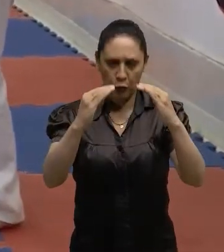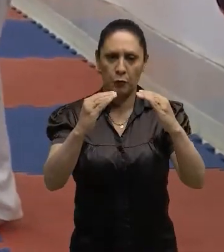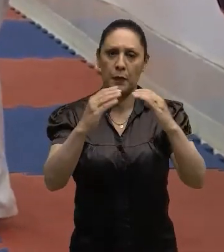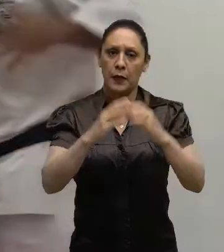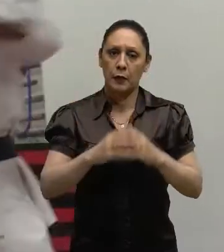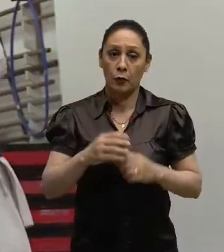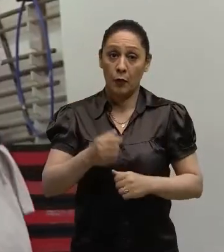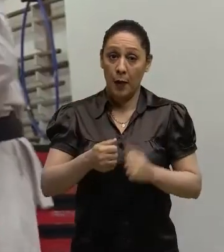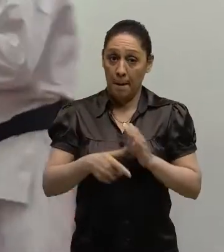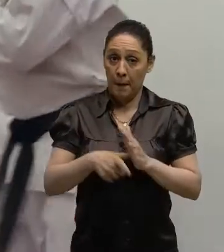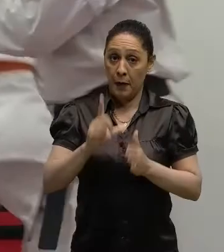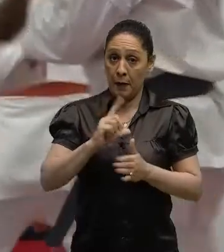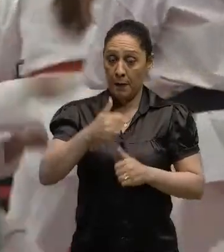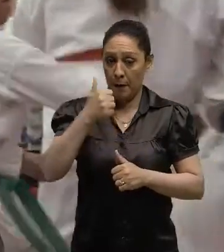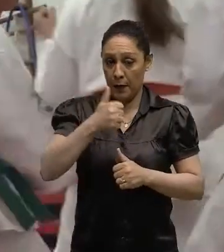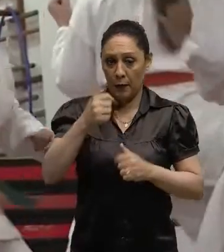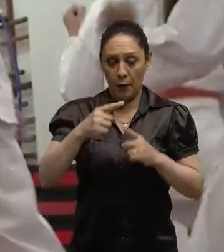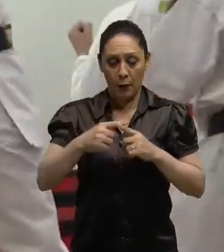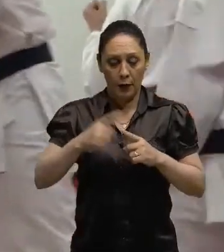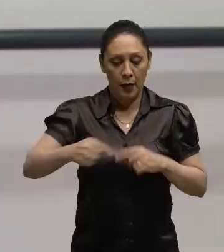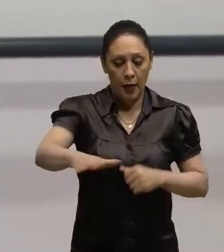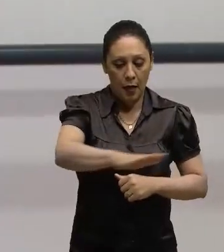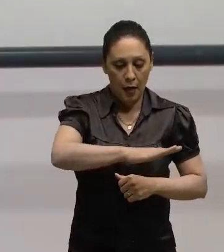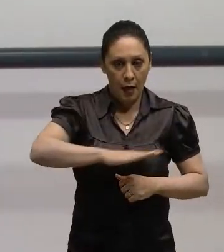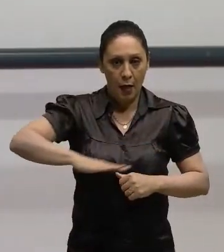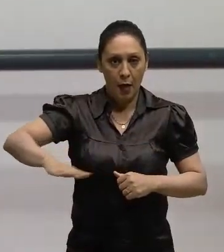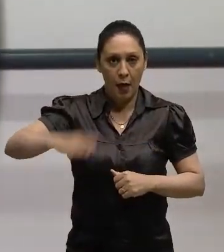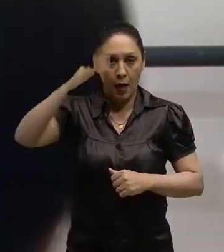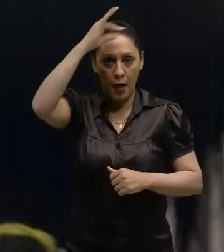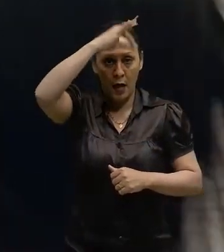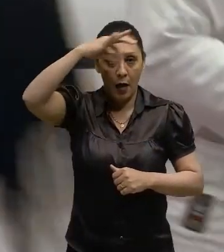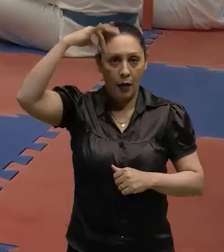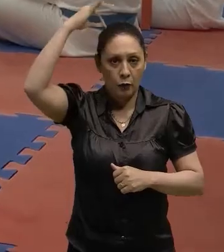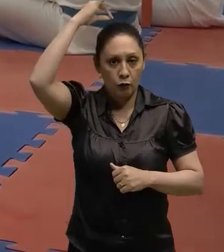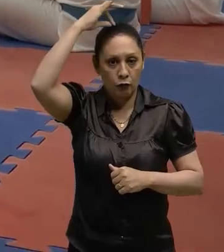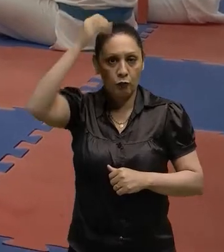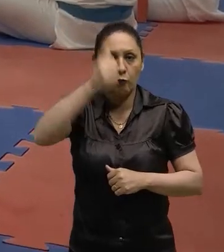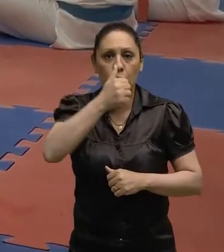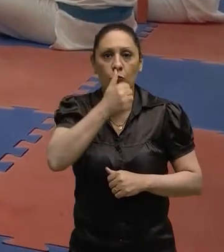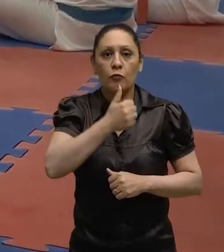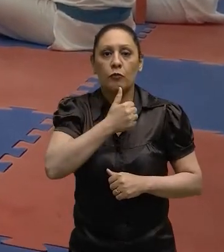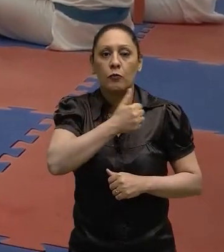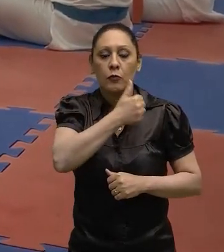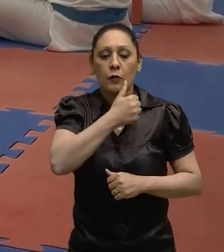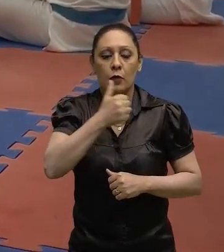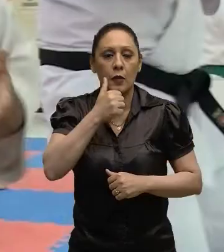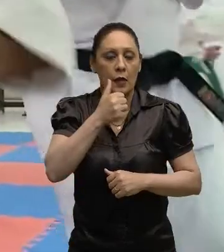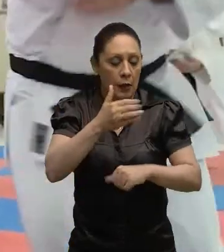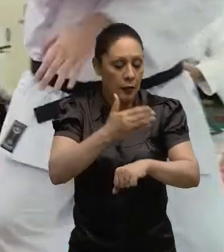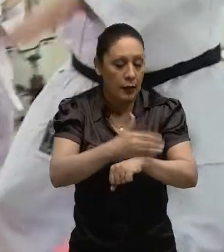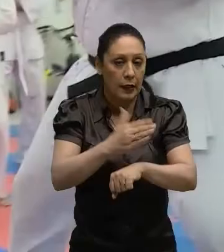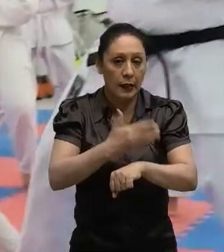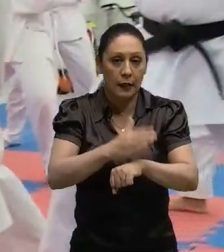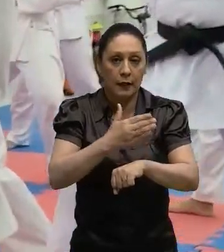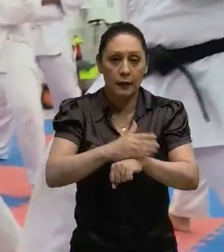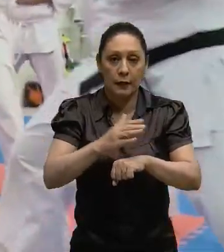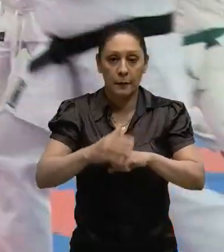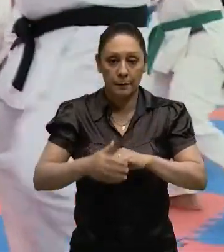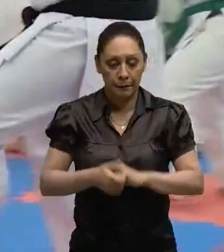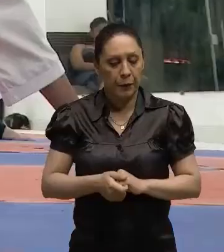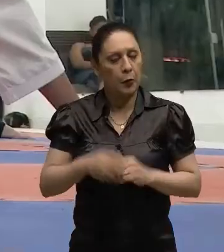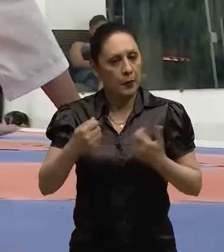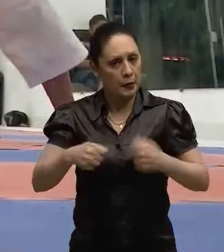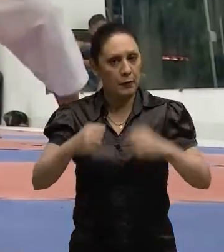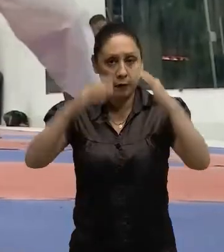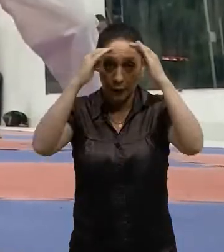quê? É a área sagrada, em que você vai tornar o sacro, o sacrifício do exercício. Então, por exemplo, tem que ter um